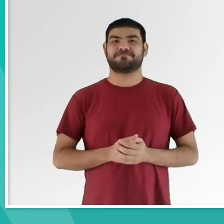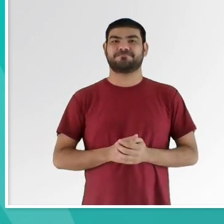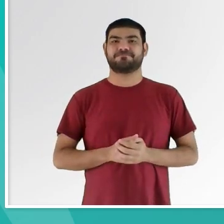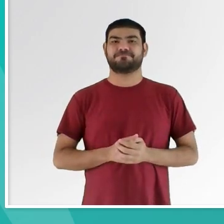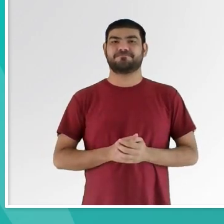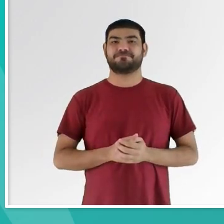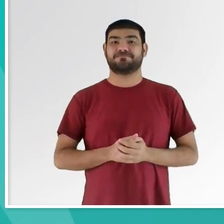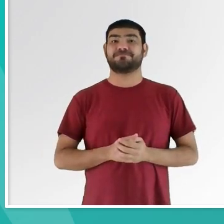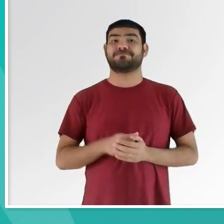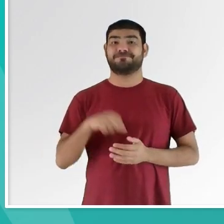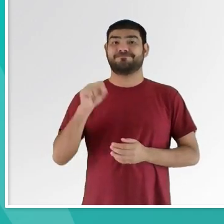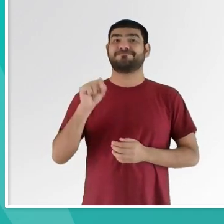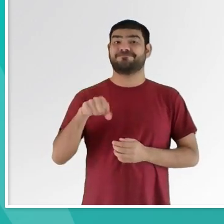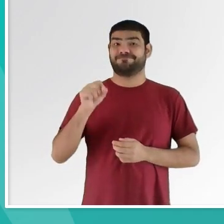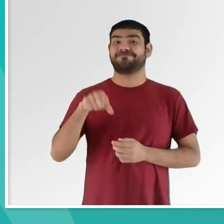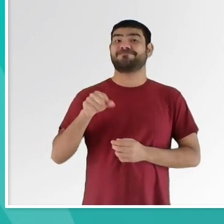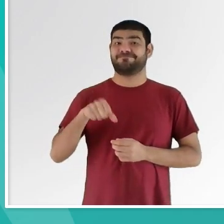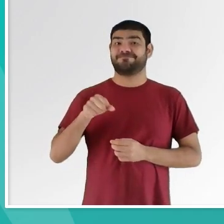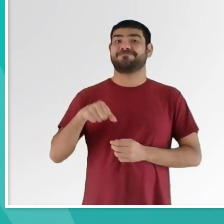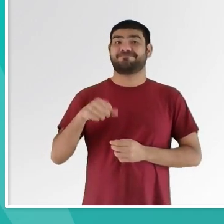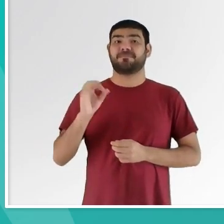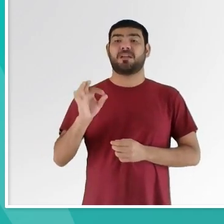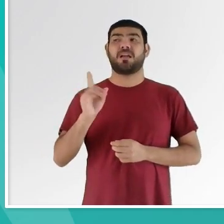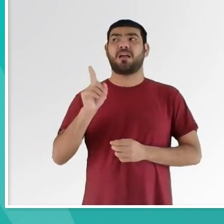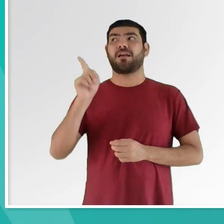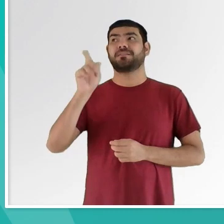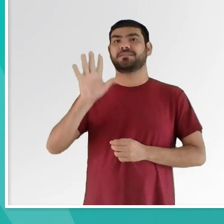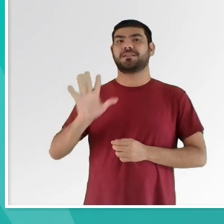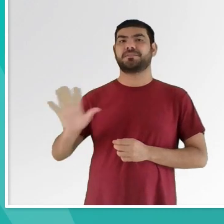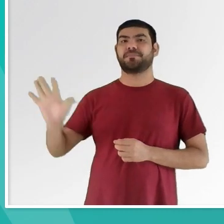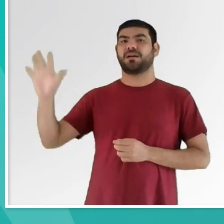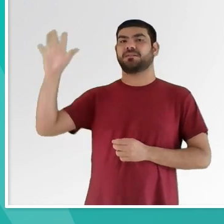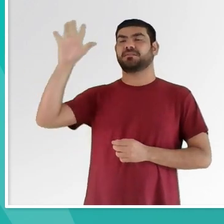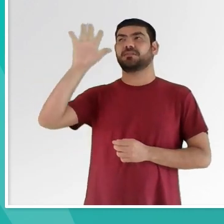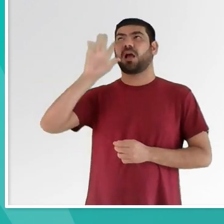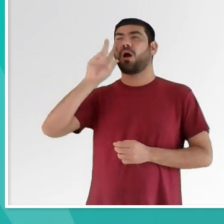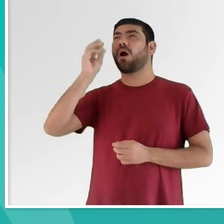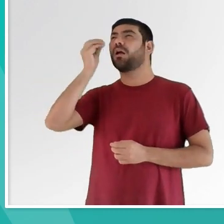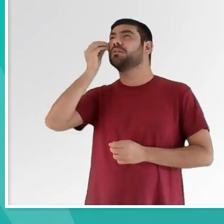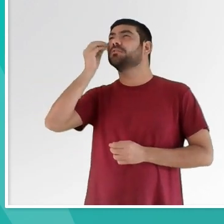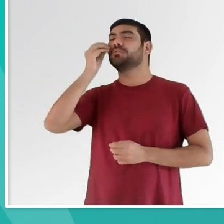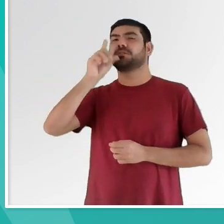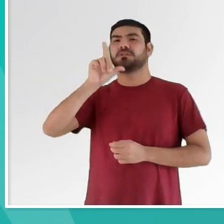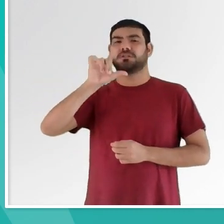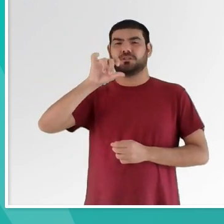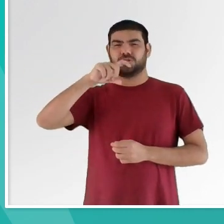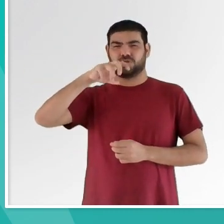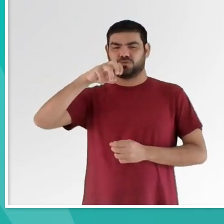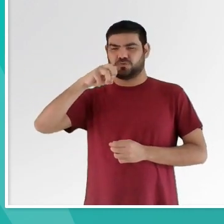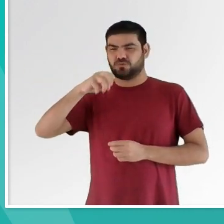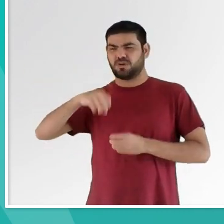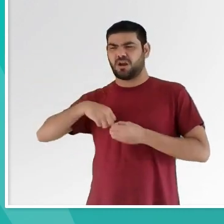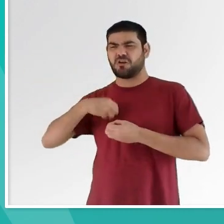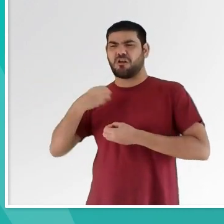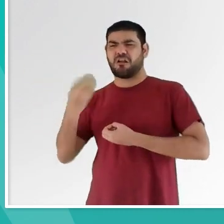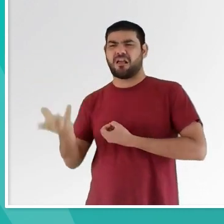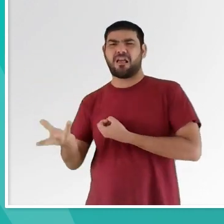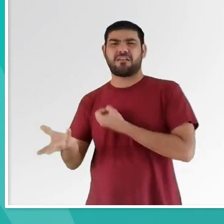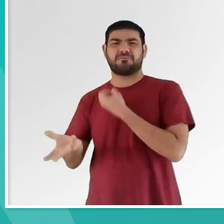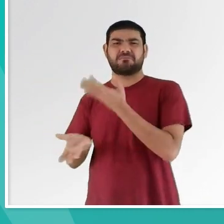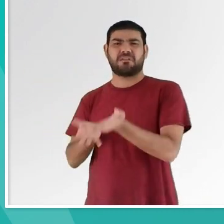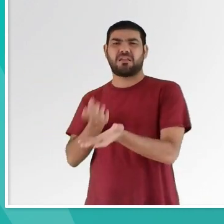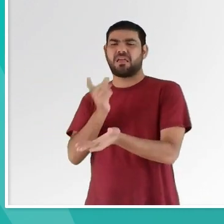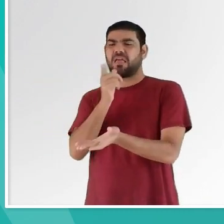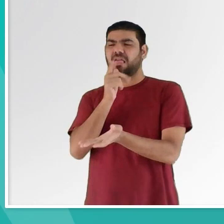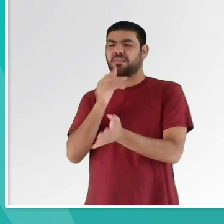fala muito, né, a questão principalmente dos lixos que são jogados nos rios, nos mares e igarapés. Eu vou jogar